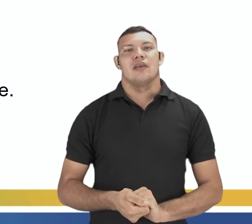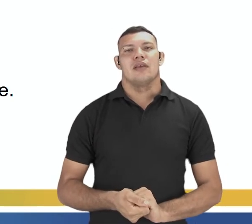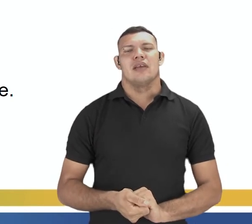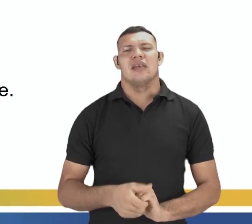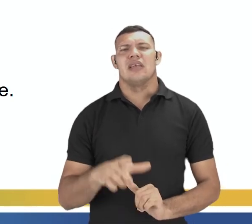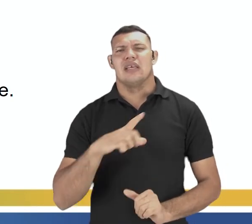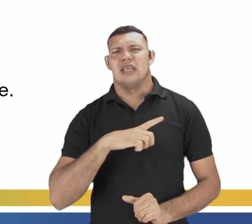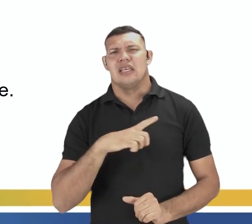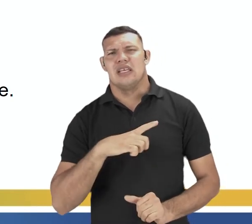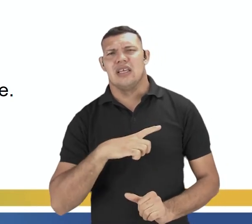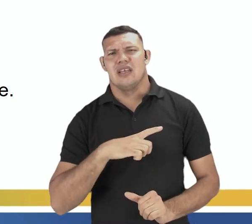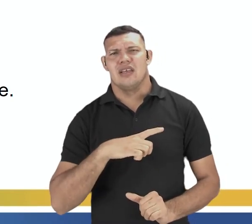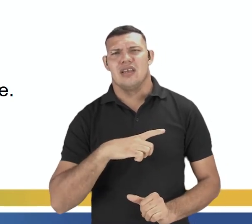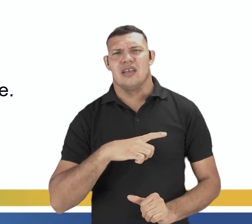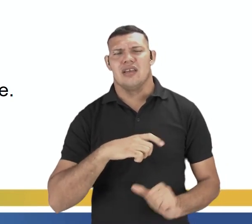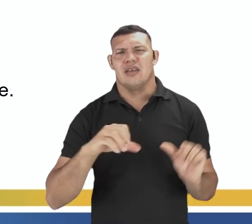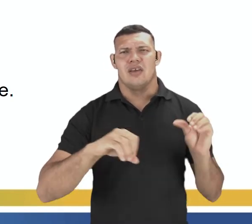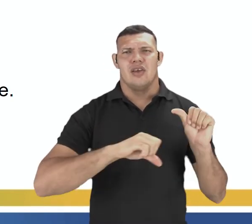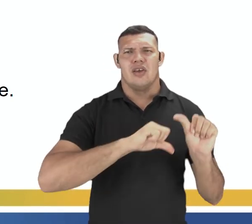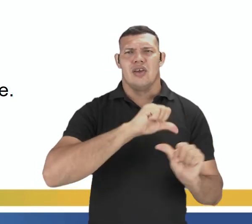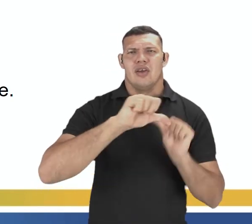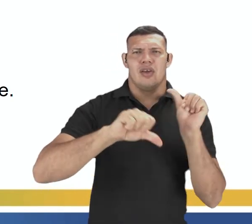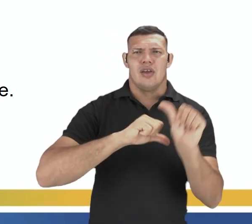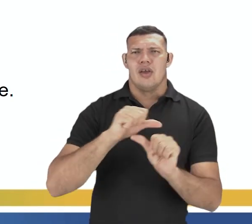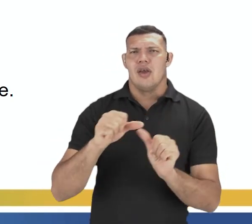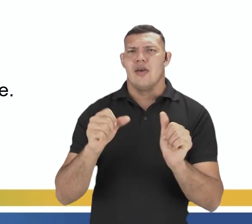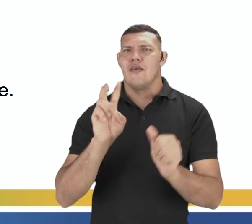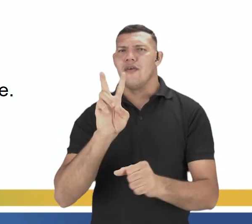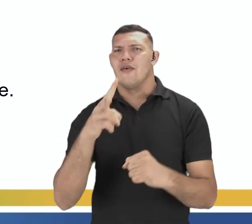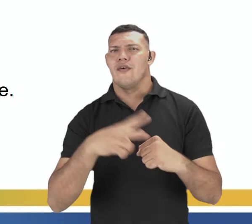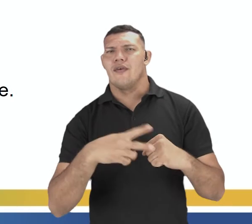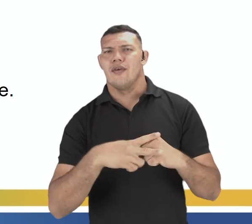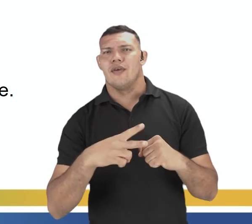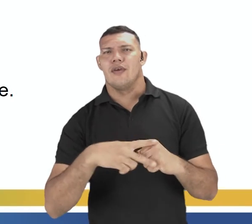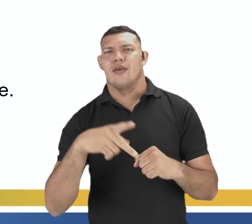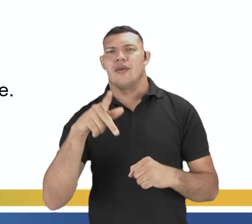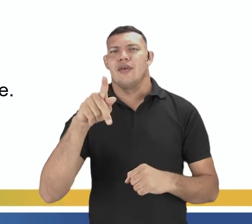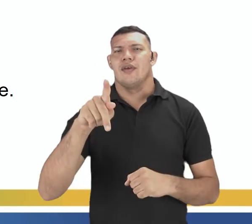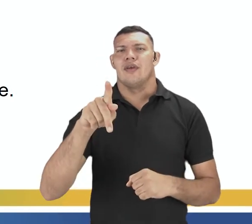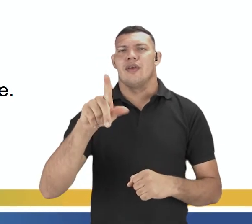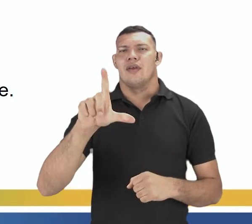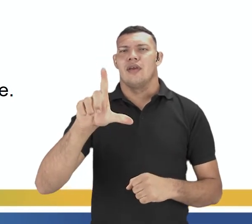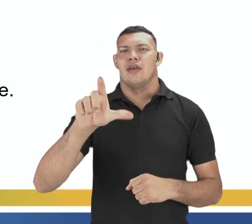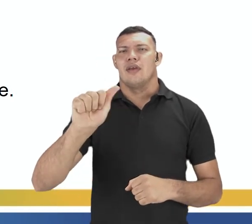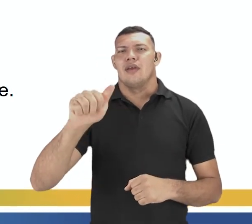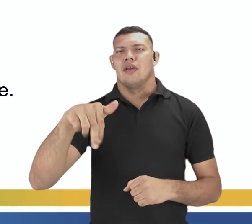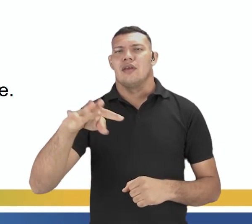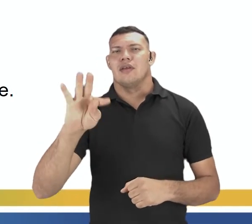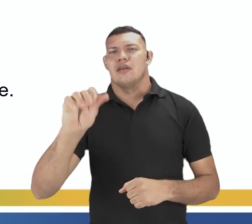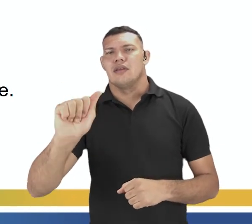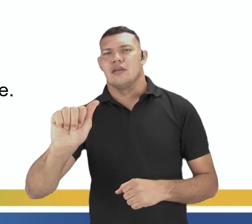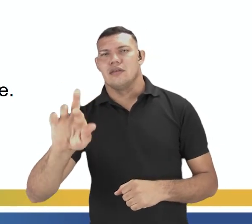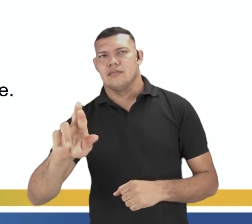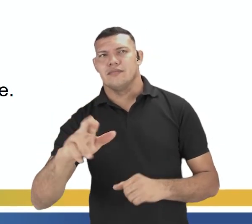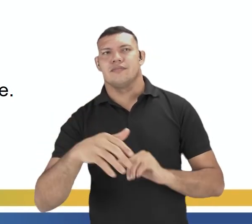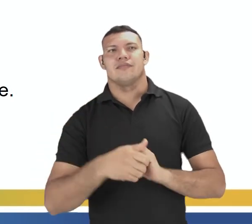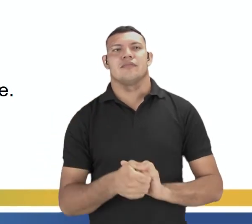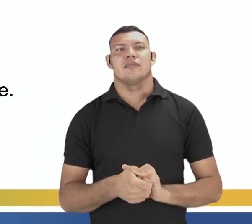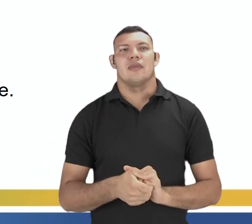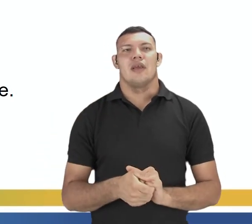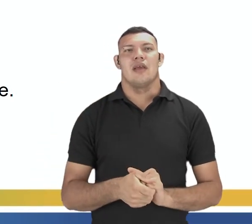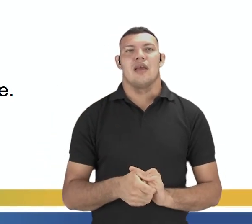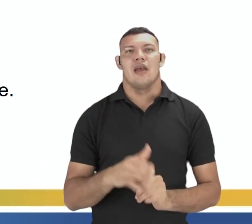nenhuma alteração em plantar. Quase tive um ataque do coração quando abri a boca.